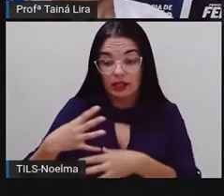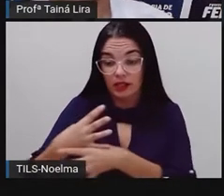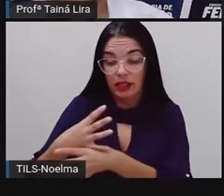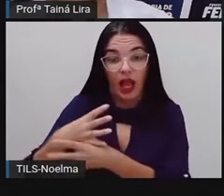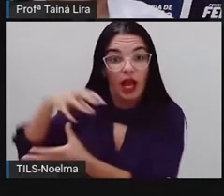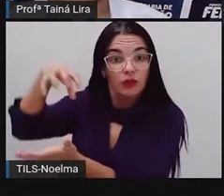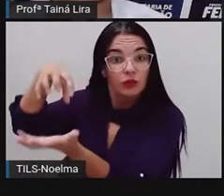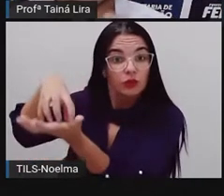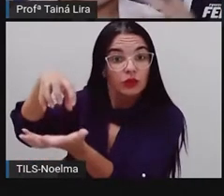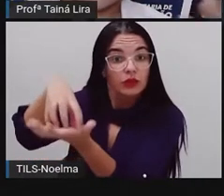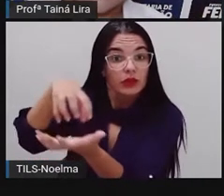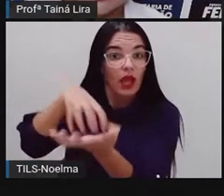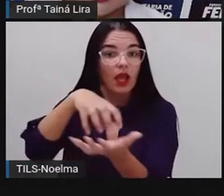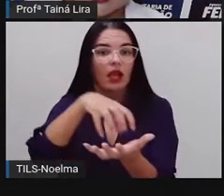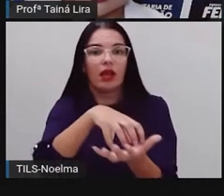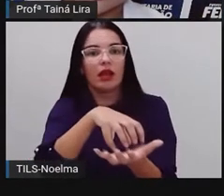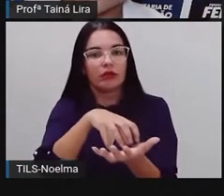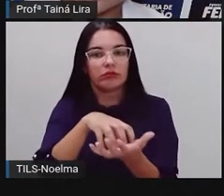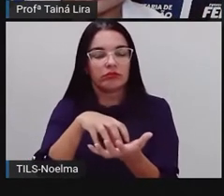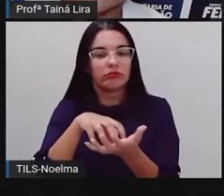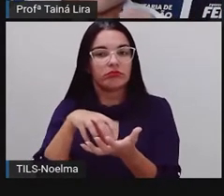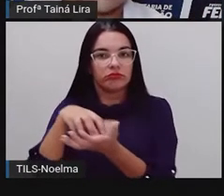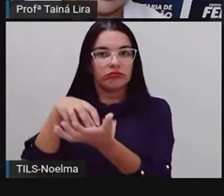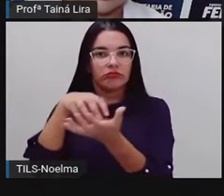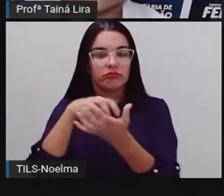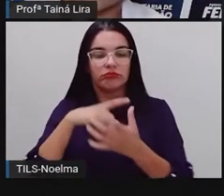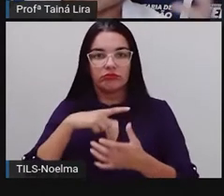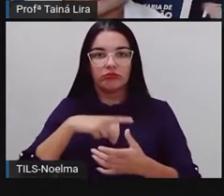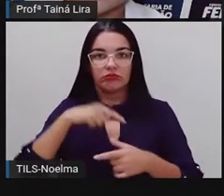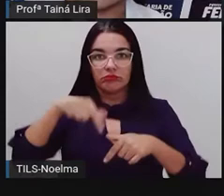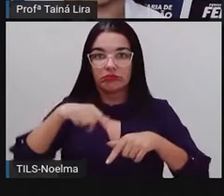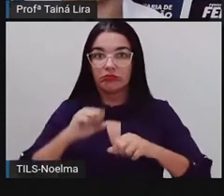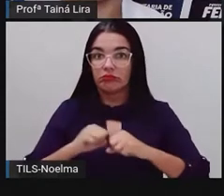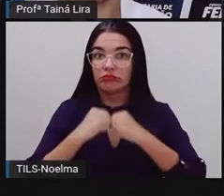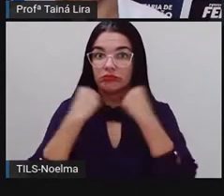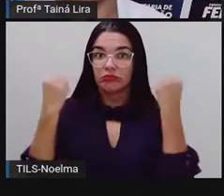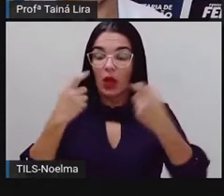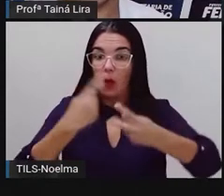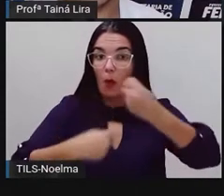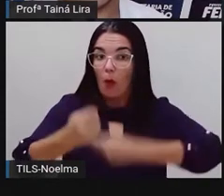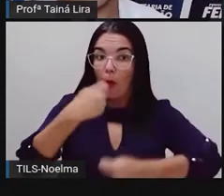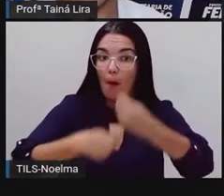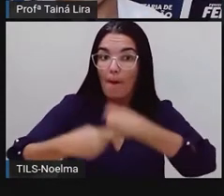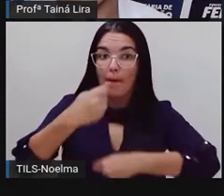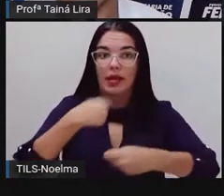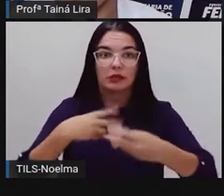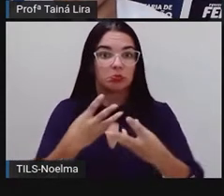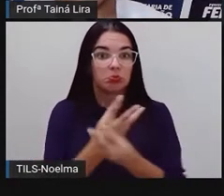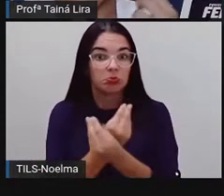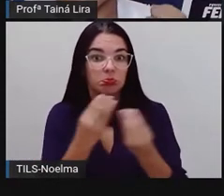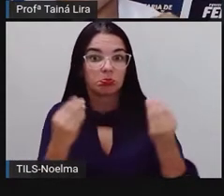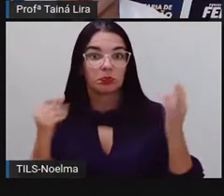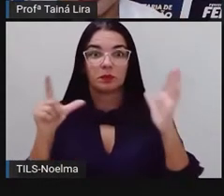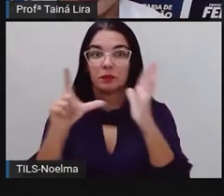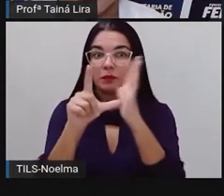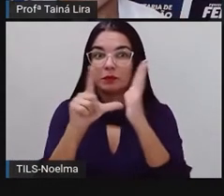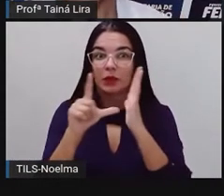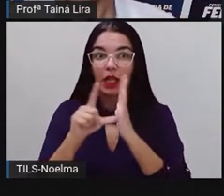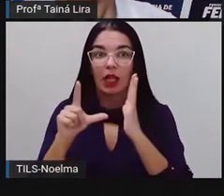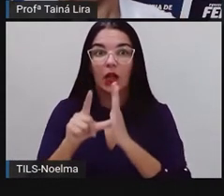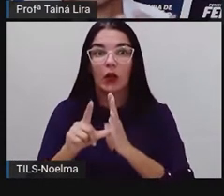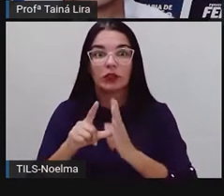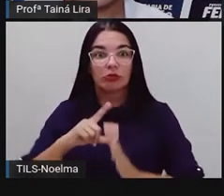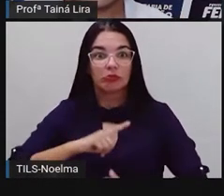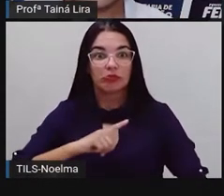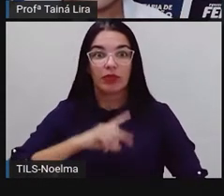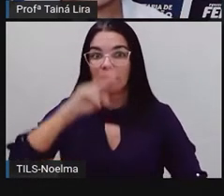A parte dos grandes centros né do Comércio feira de é a cidade que tem um comércio muito forte